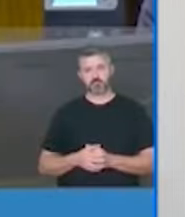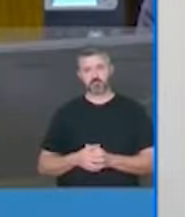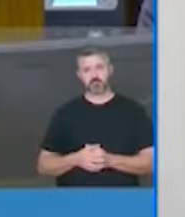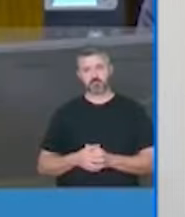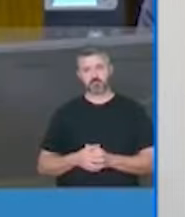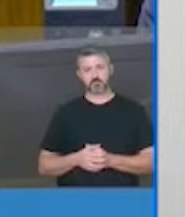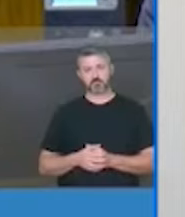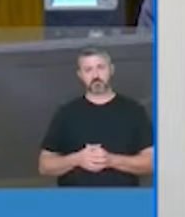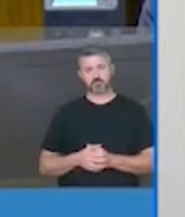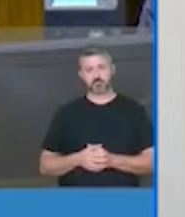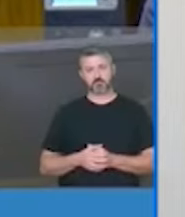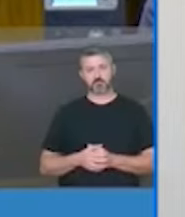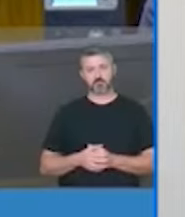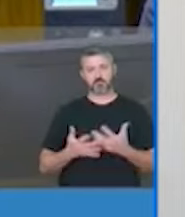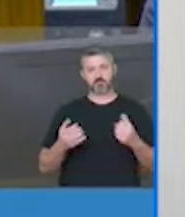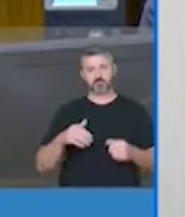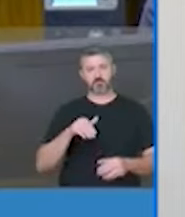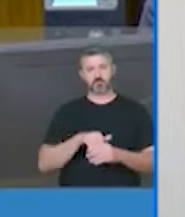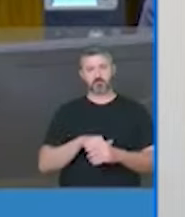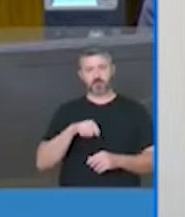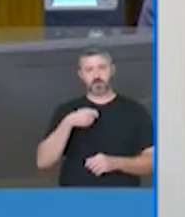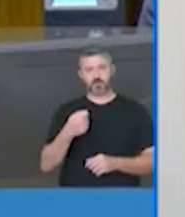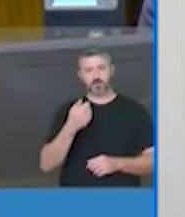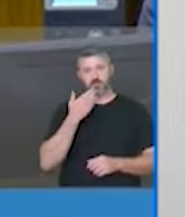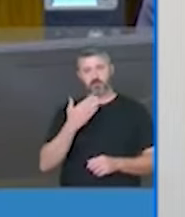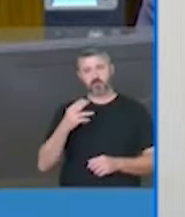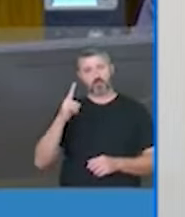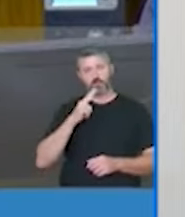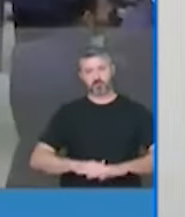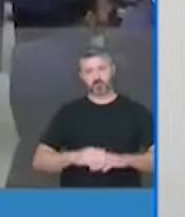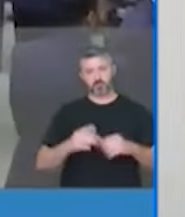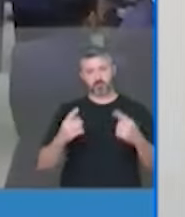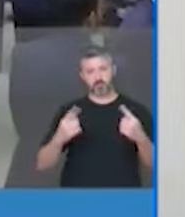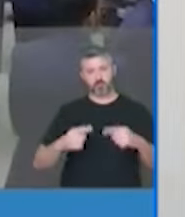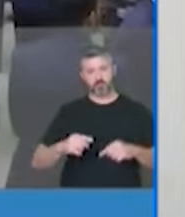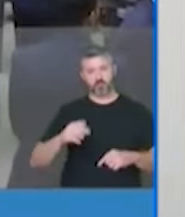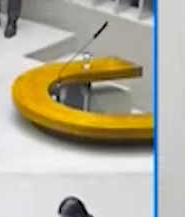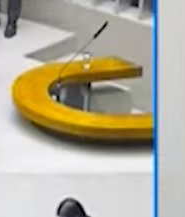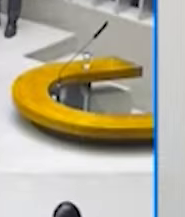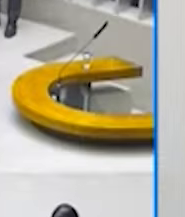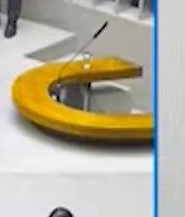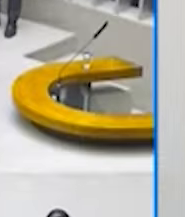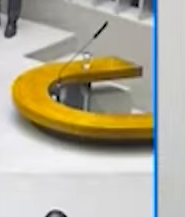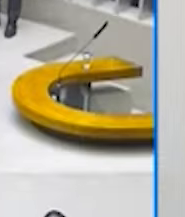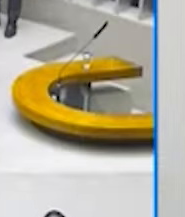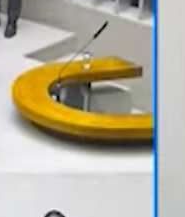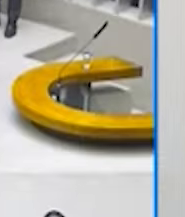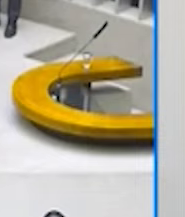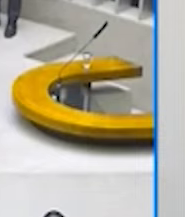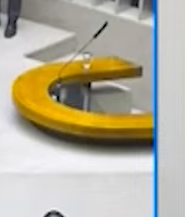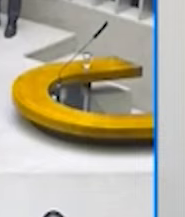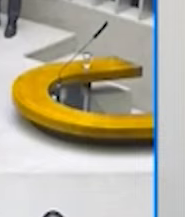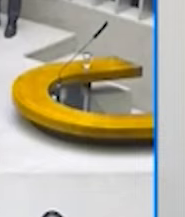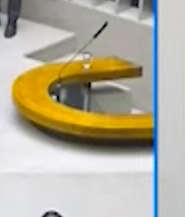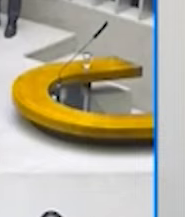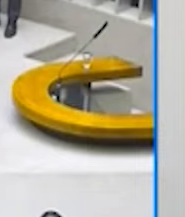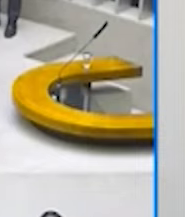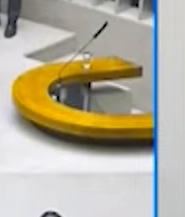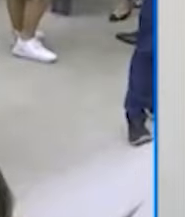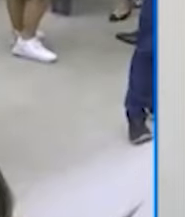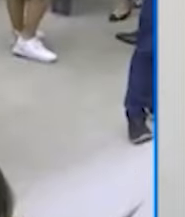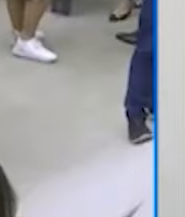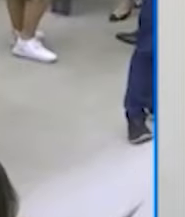ou a menina que for vítima de um estupro engravidar, não tiver acesso dentro do período